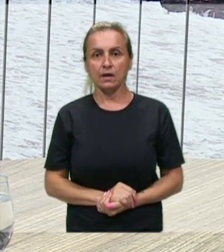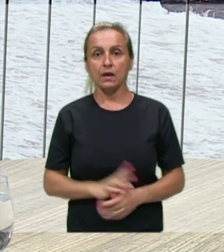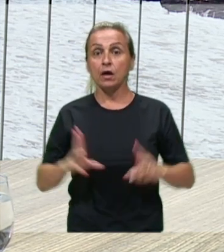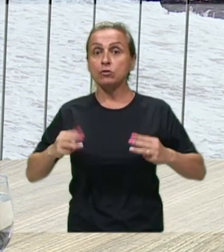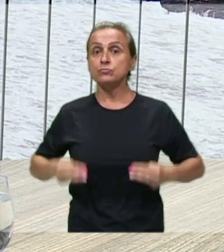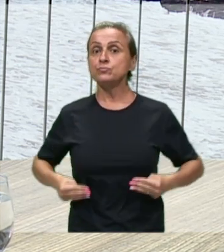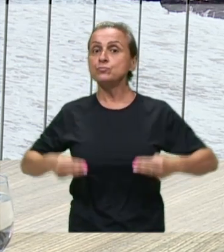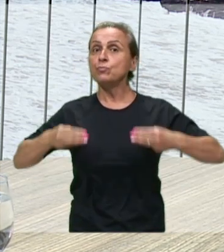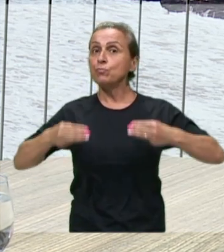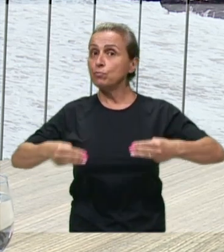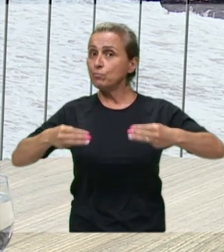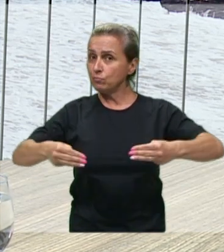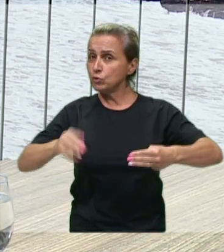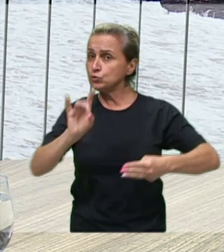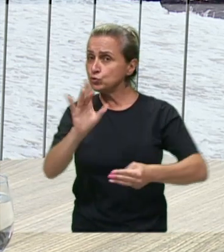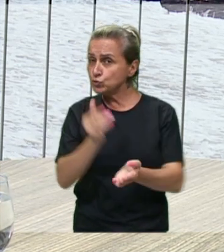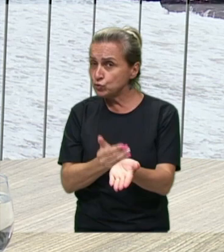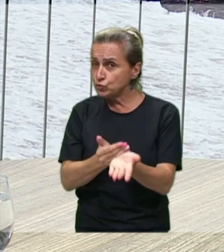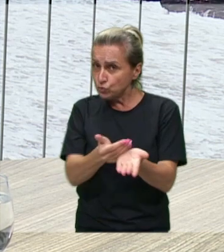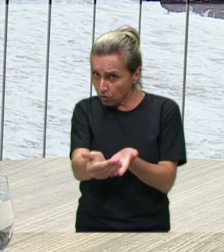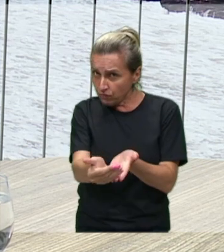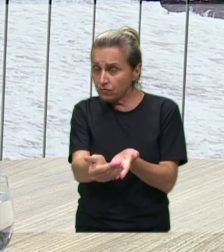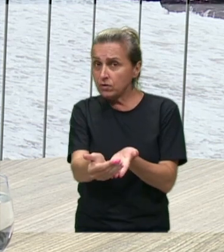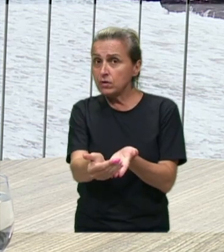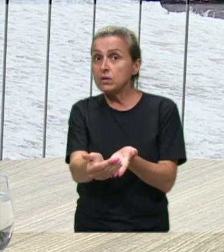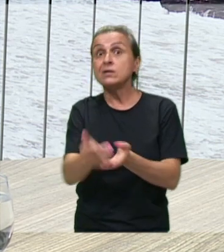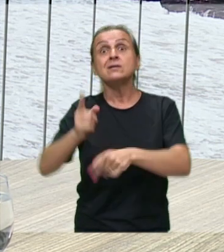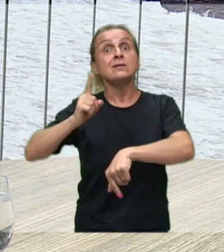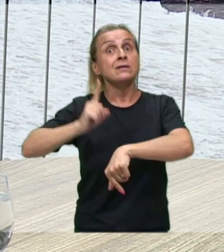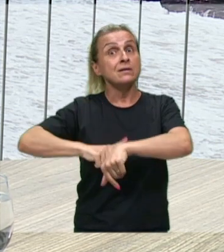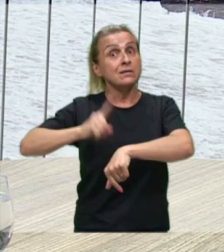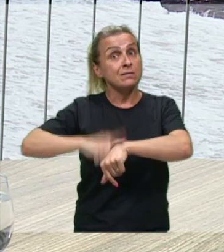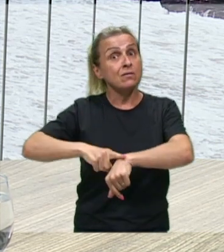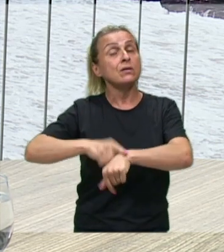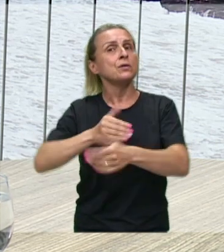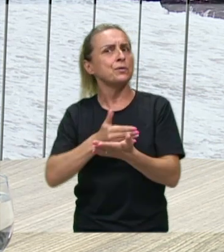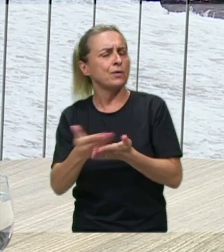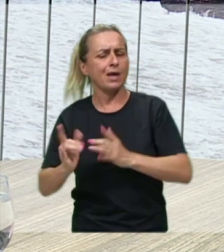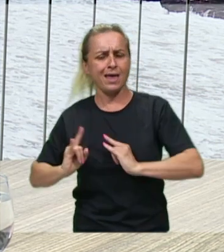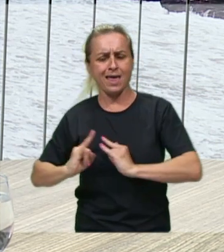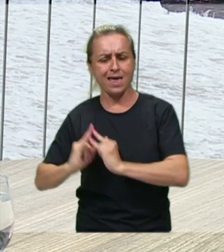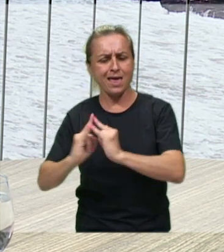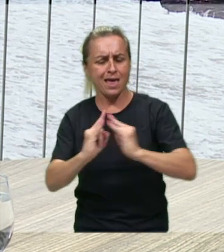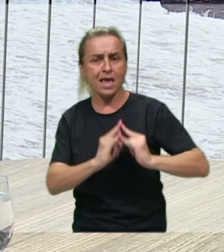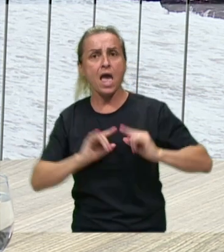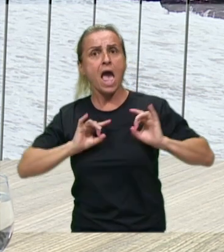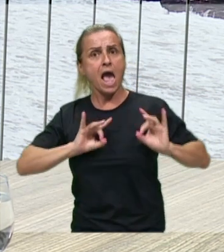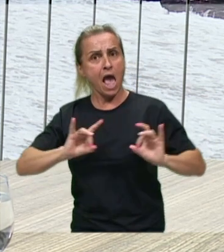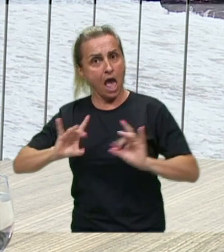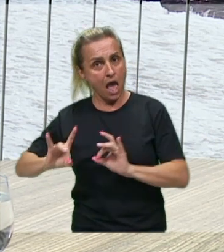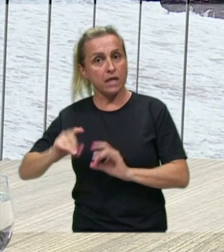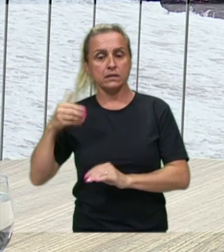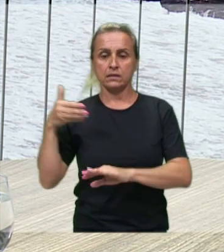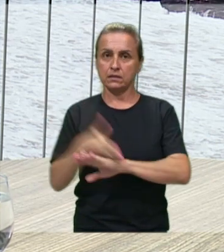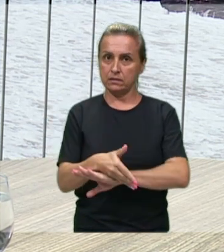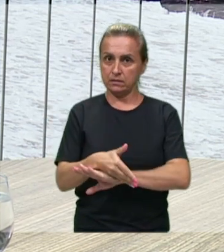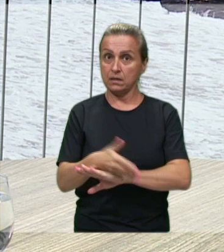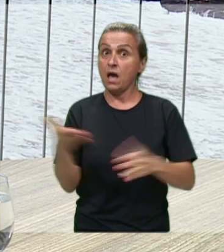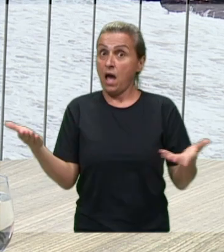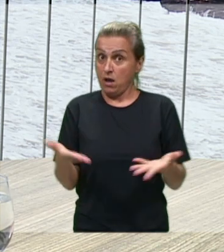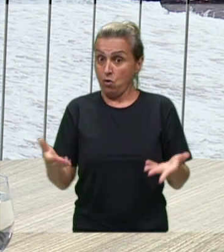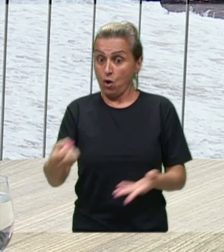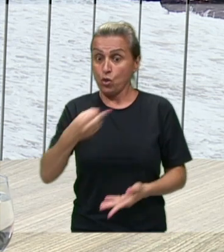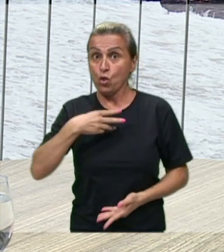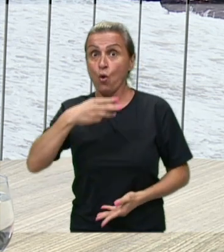só vai funcionar com a ativação de cada entidade participando. O Ministério está ali com o novo ministro, que não é da